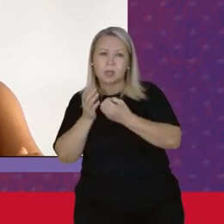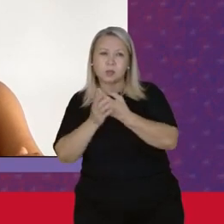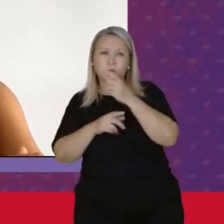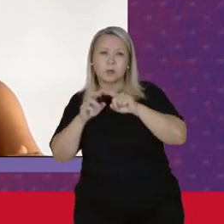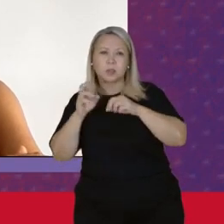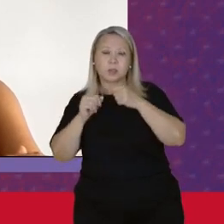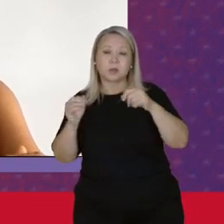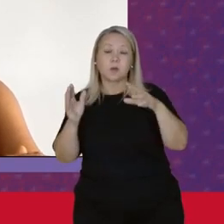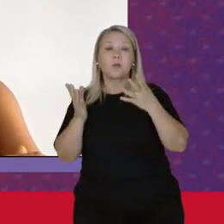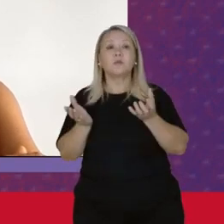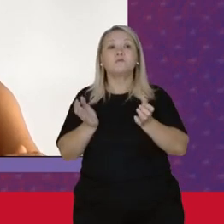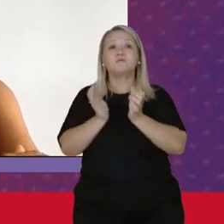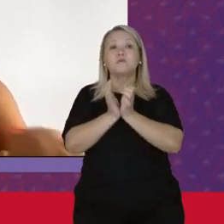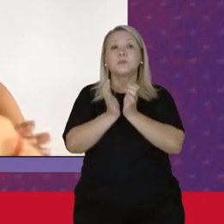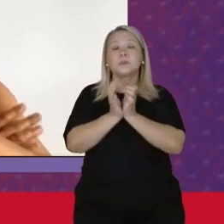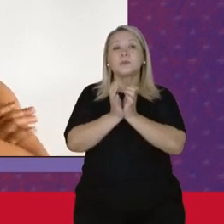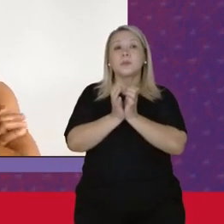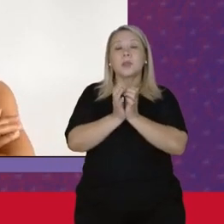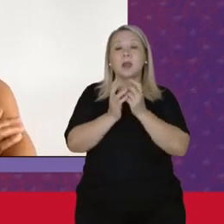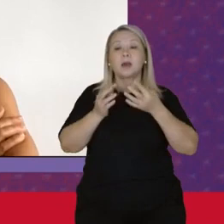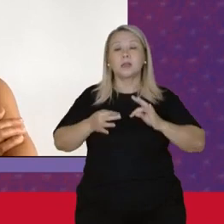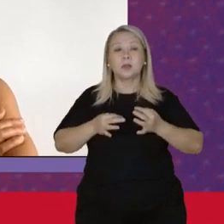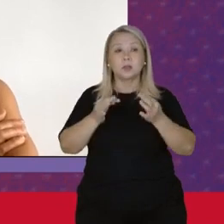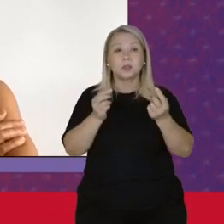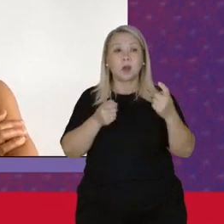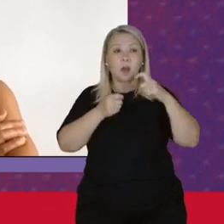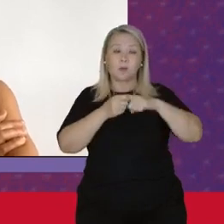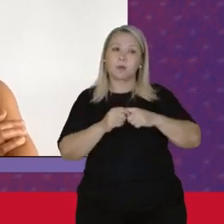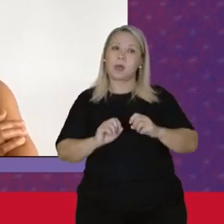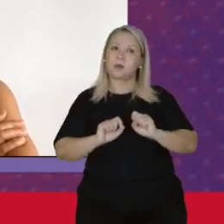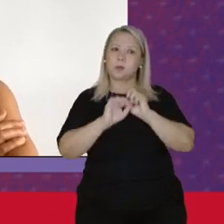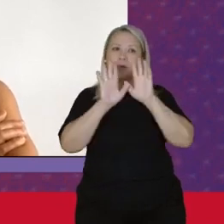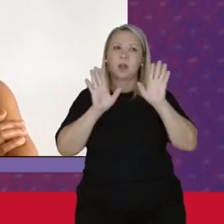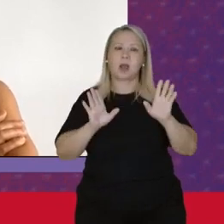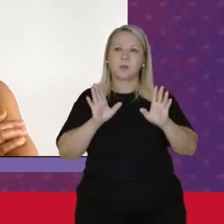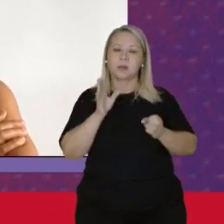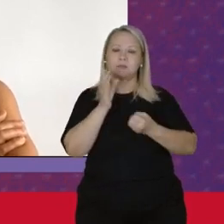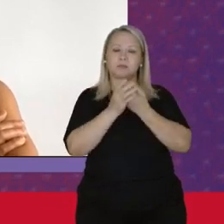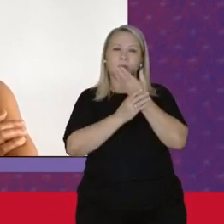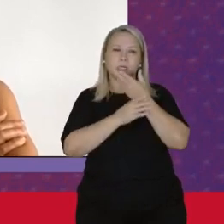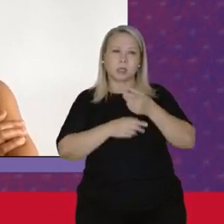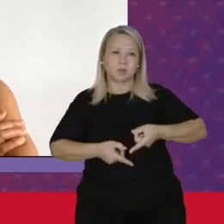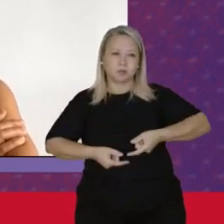pacote tecnológico que está voltado, evidentemente, para a geração de lucro.